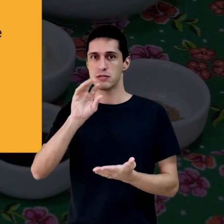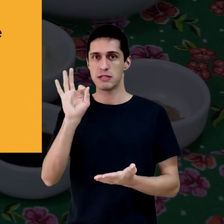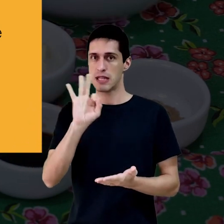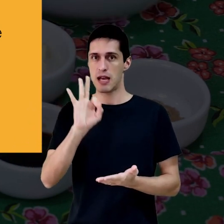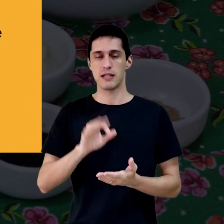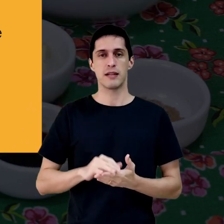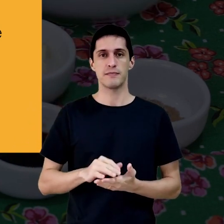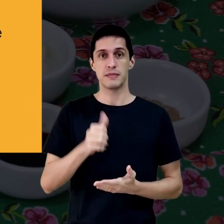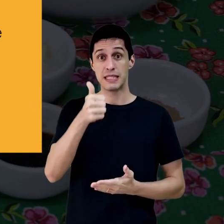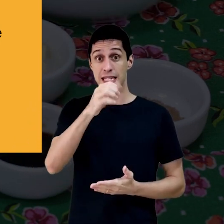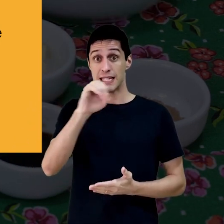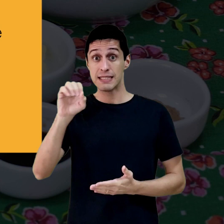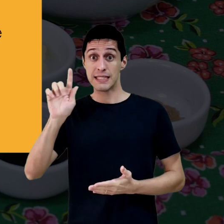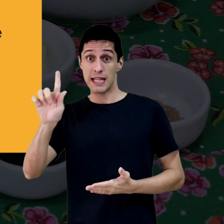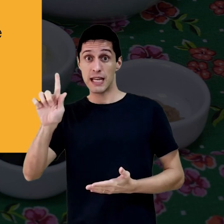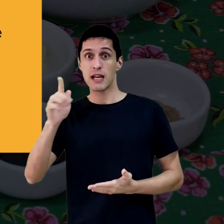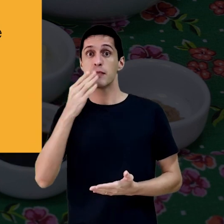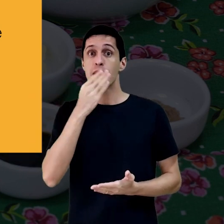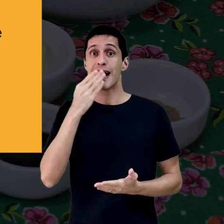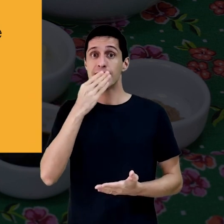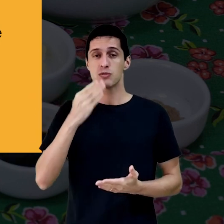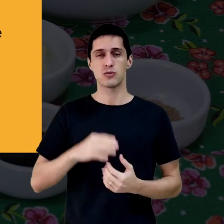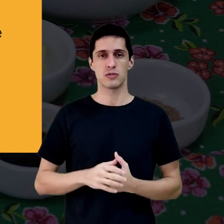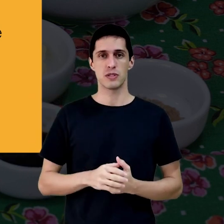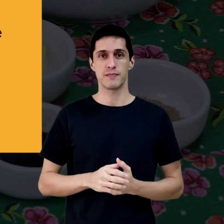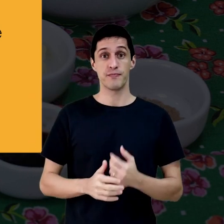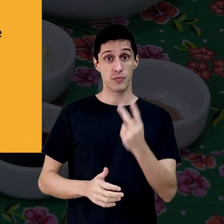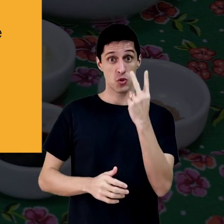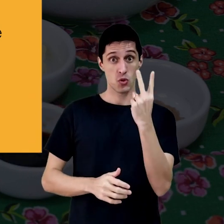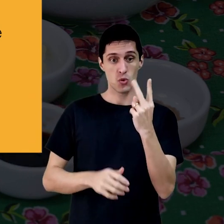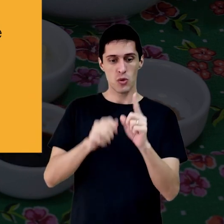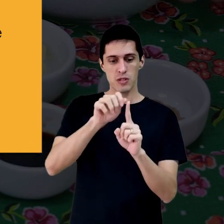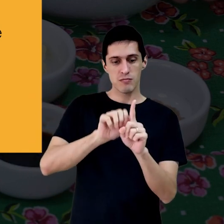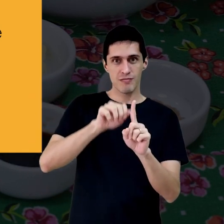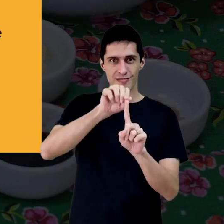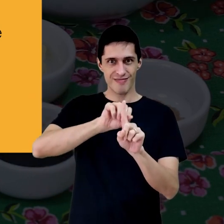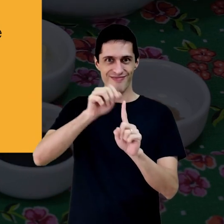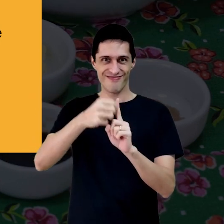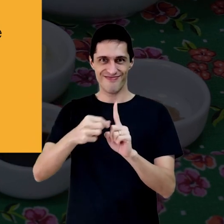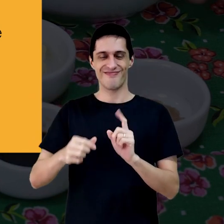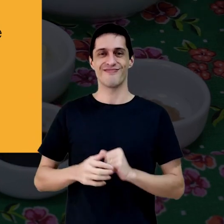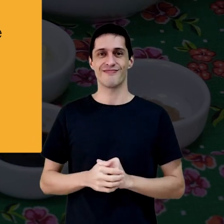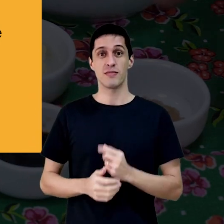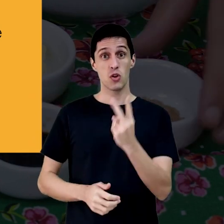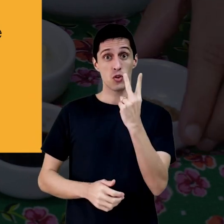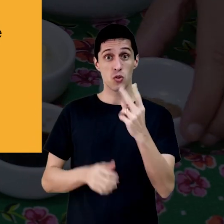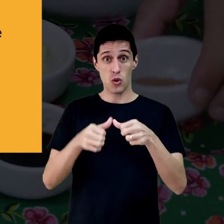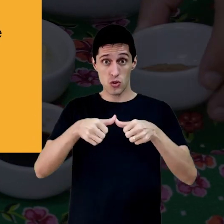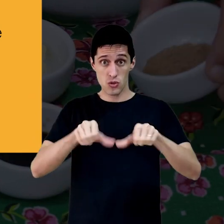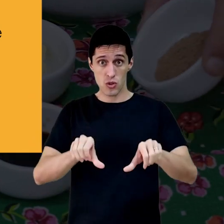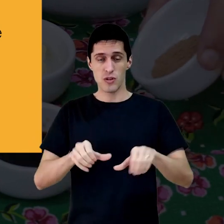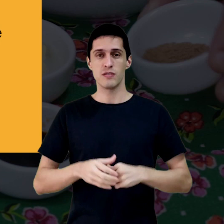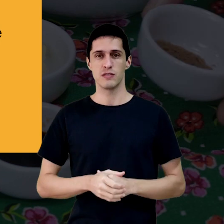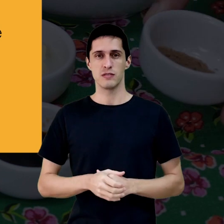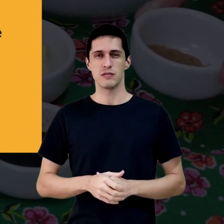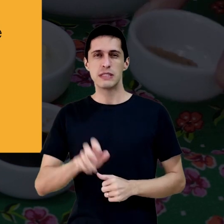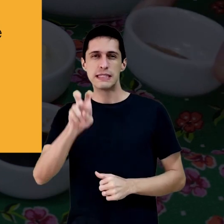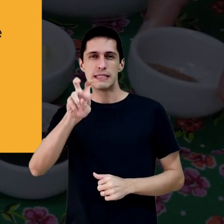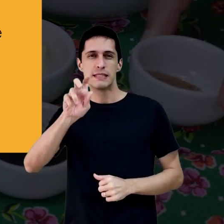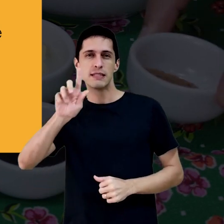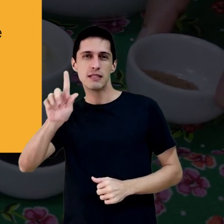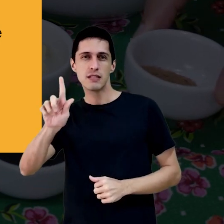açúcar cristal, 2 bananas nanica, 2 ovos, 5